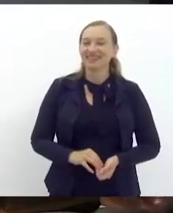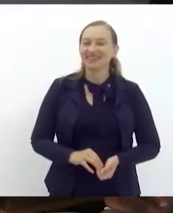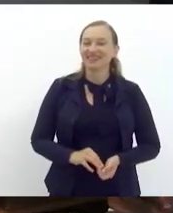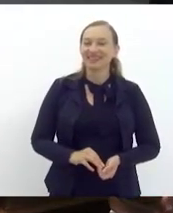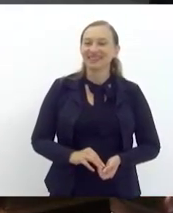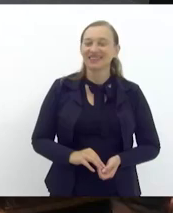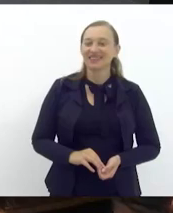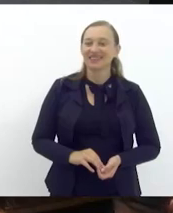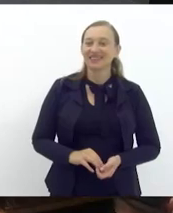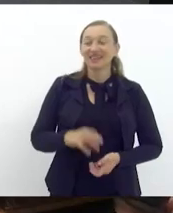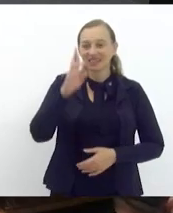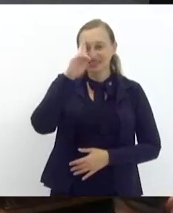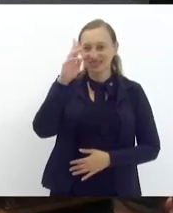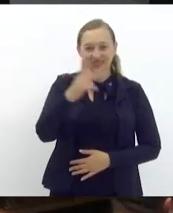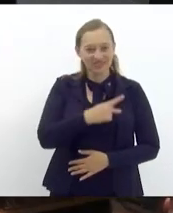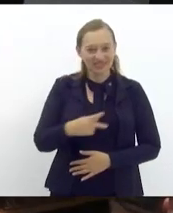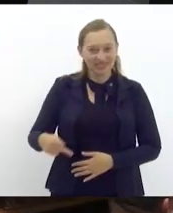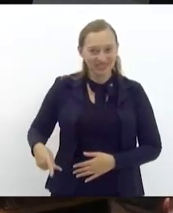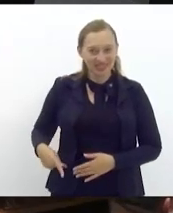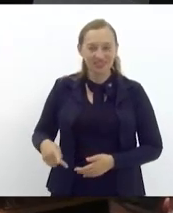Senhor presidente,